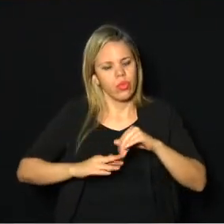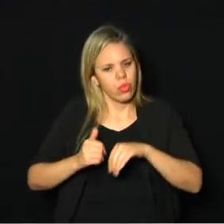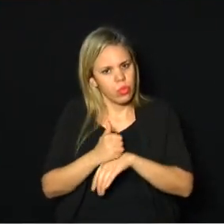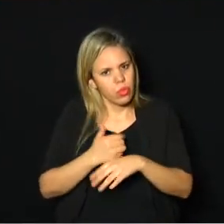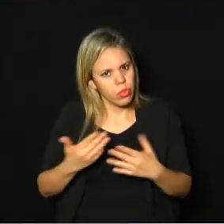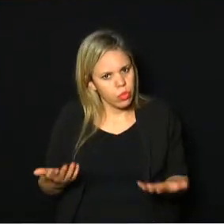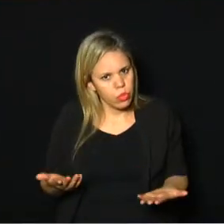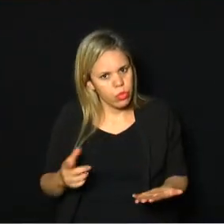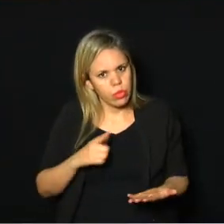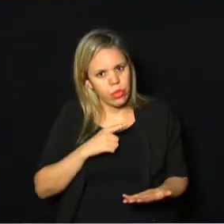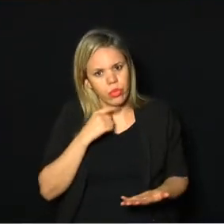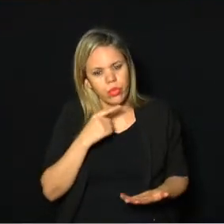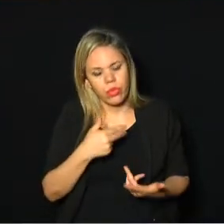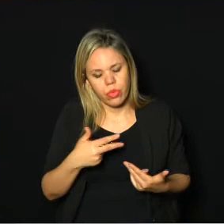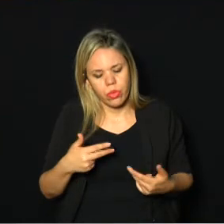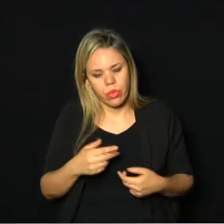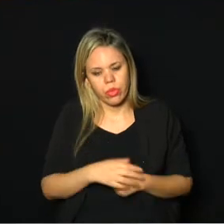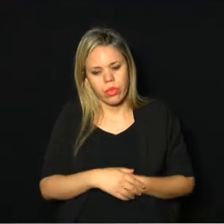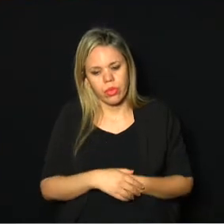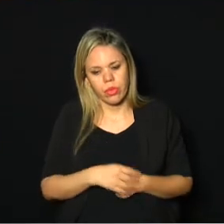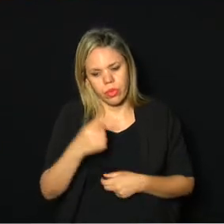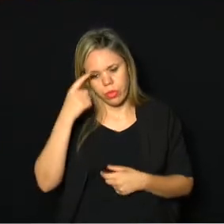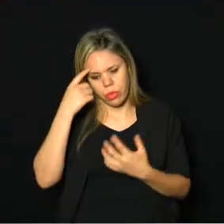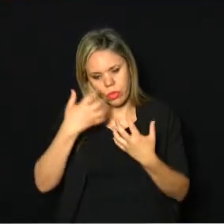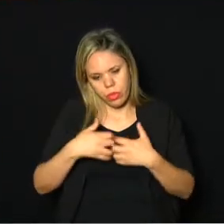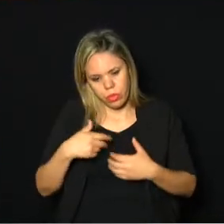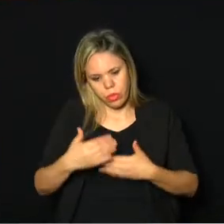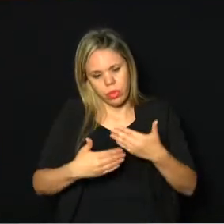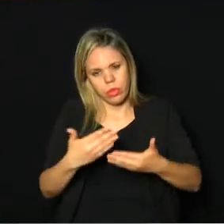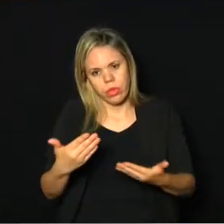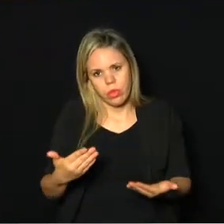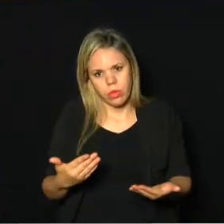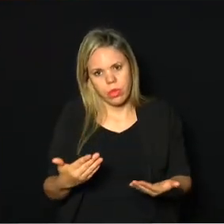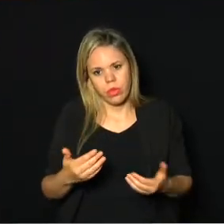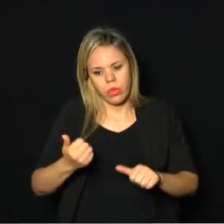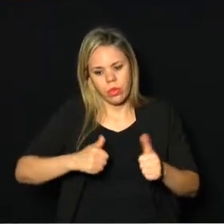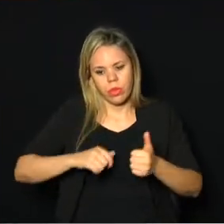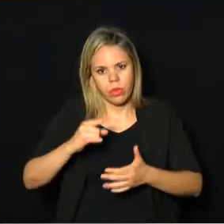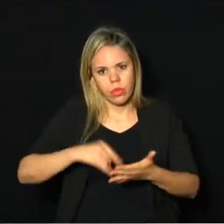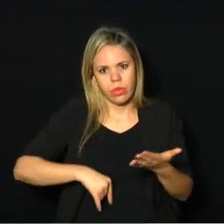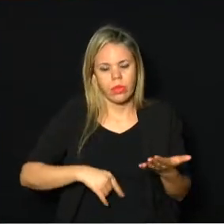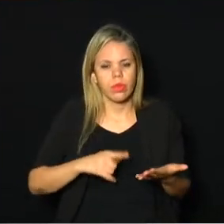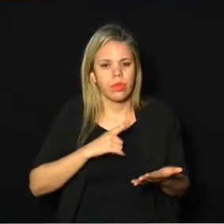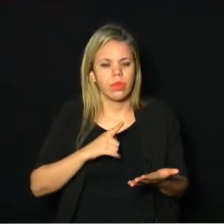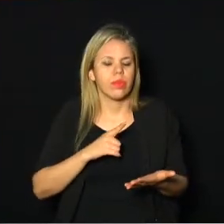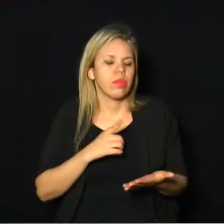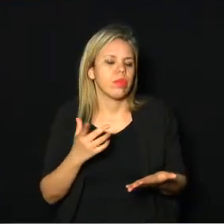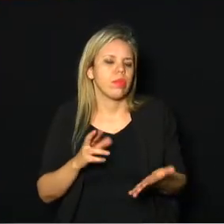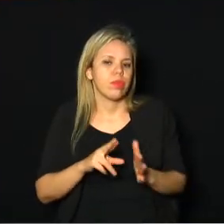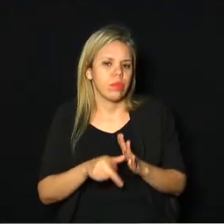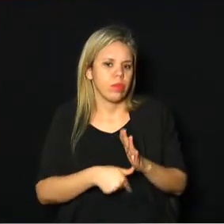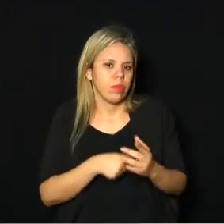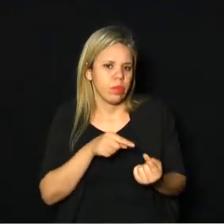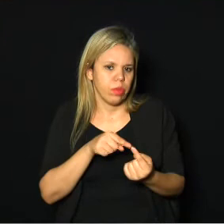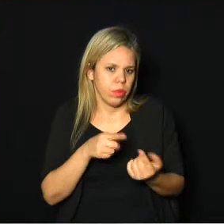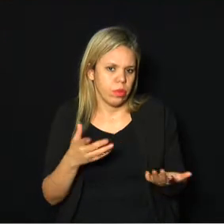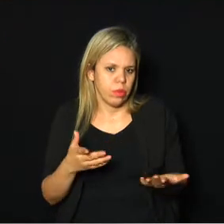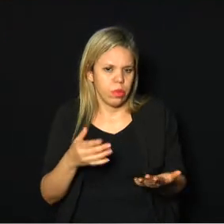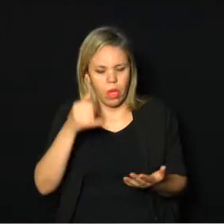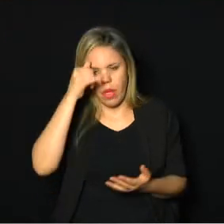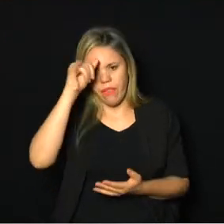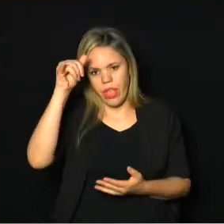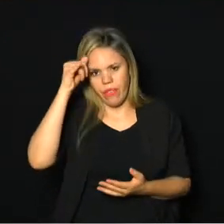gente tire algumas diretrizes pensando nesse processo, né, de um diagnóstico e diretrizes para o combate